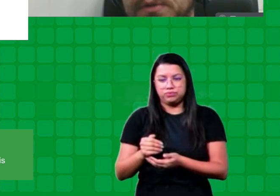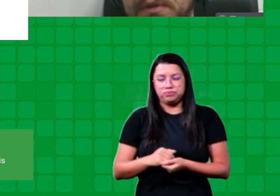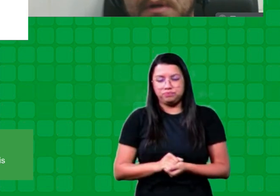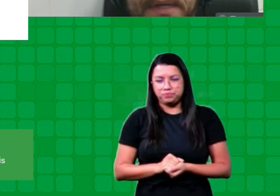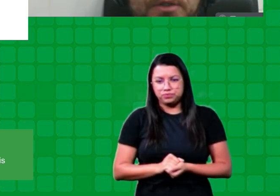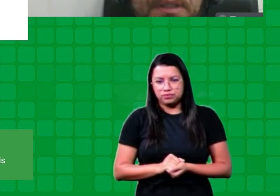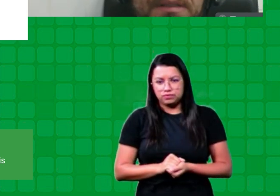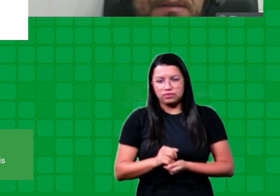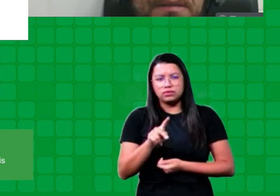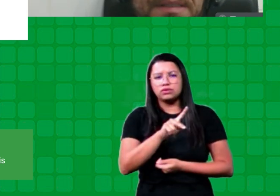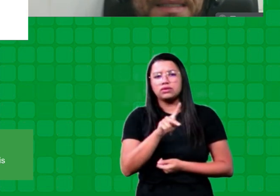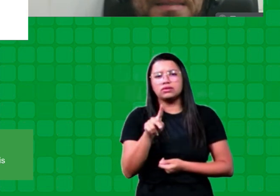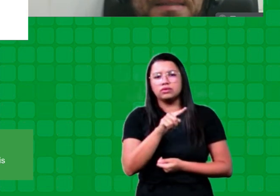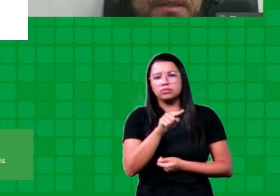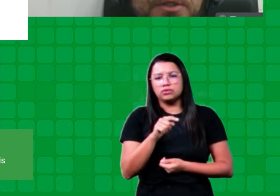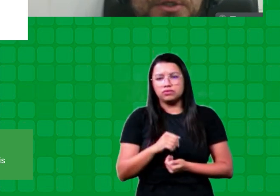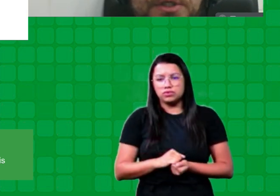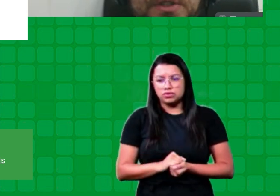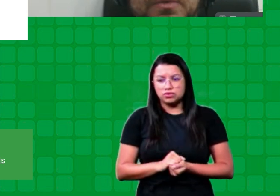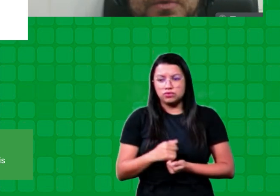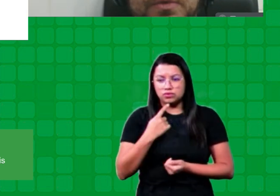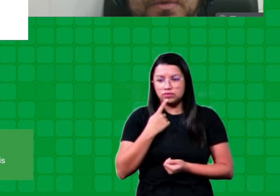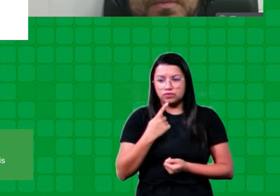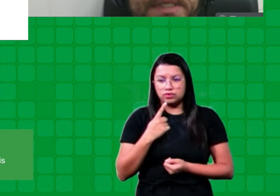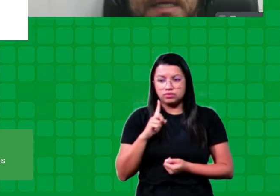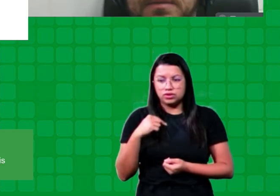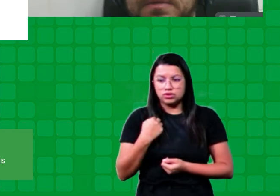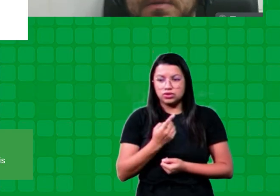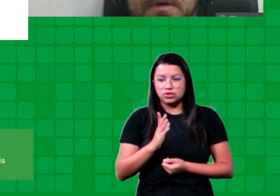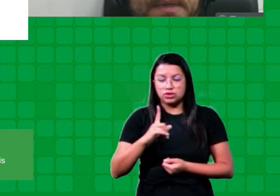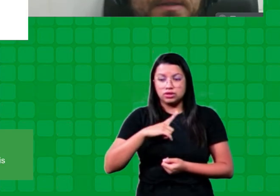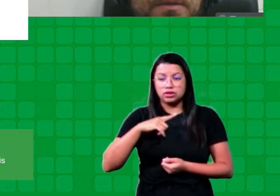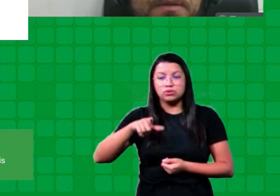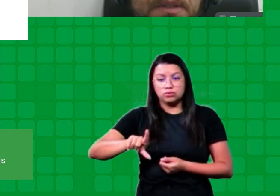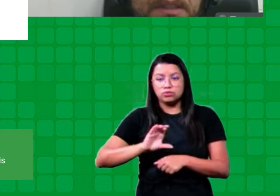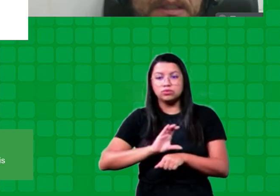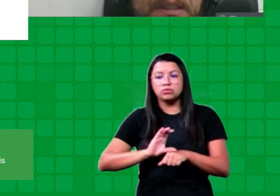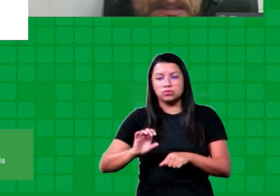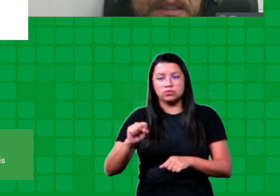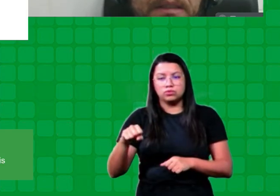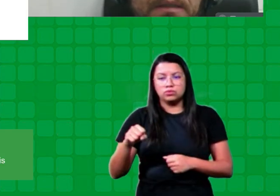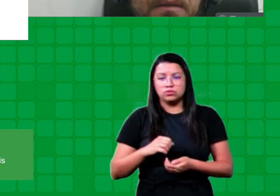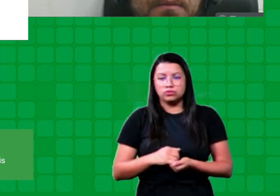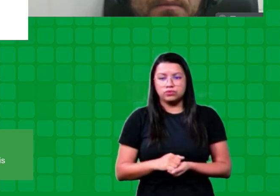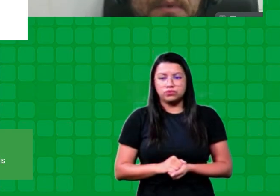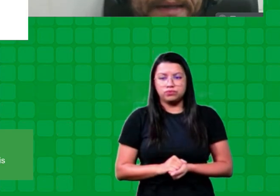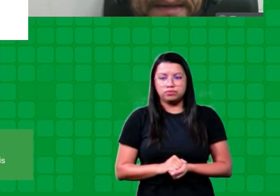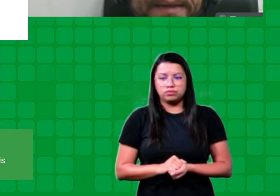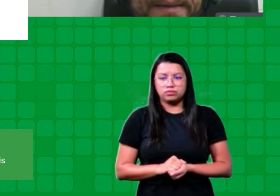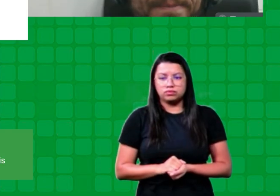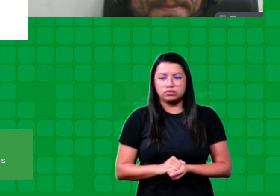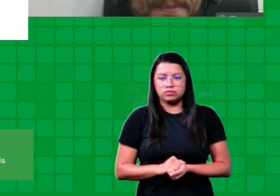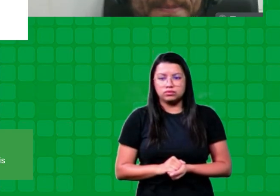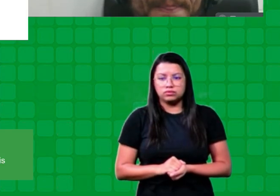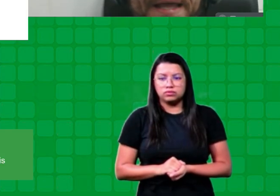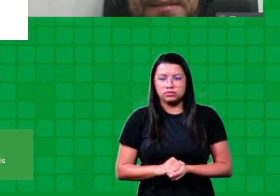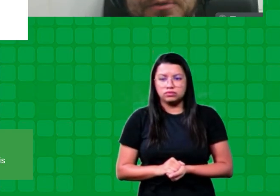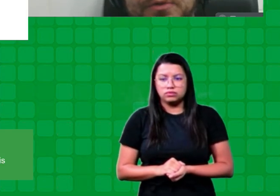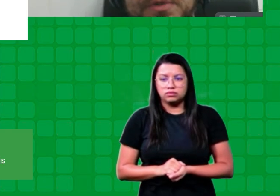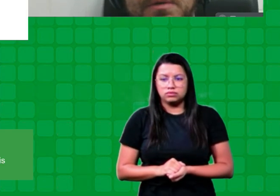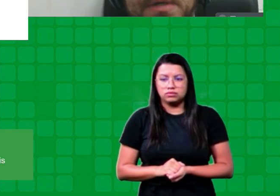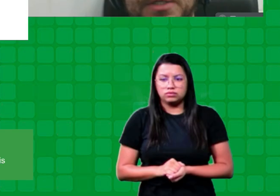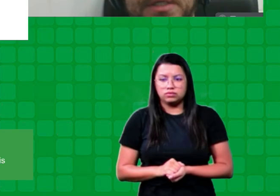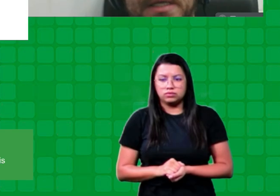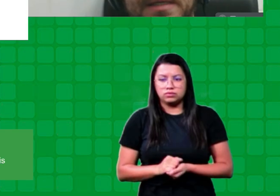O professor Comete está sinalizando que a gente já tem outros cursos. Obrigado, Comete. Então,